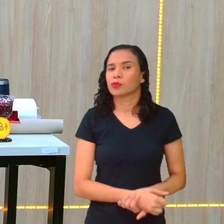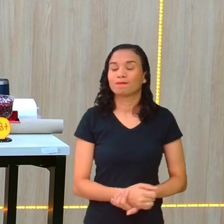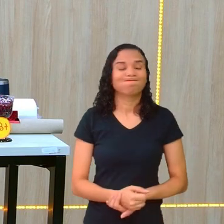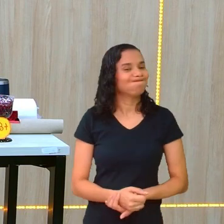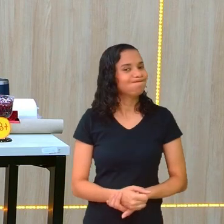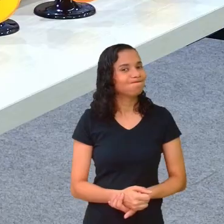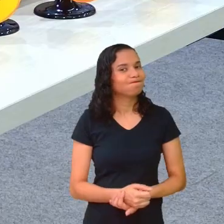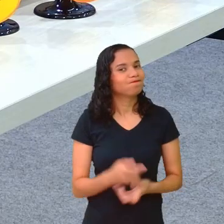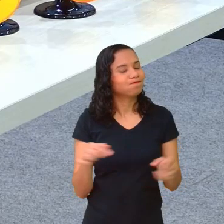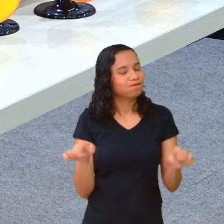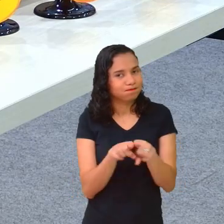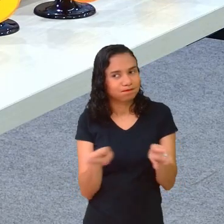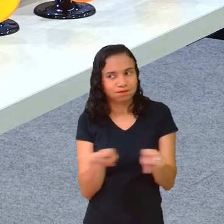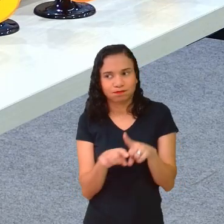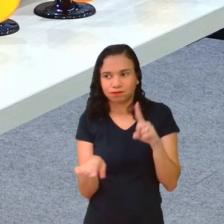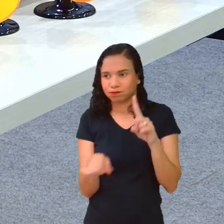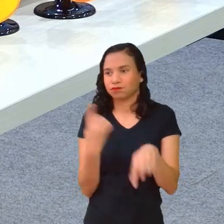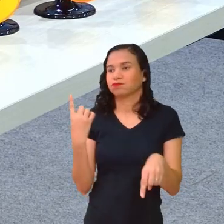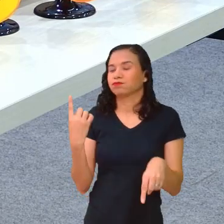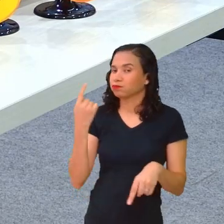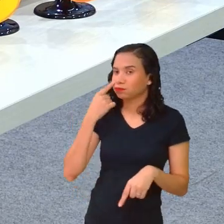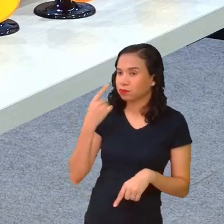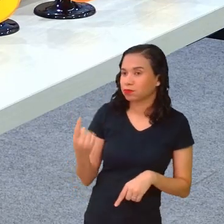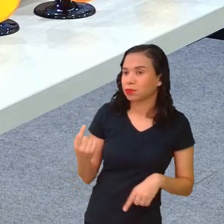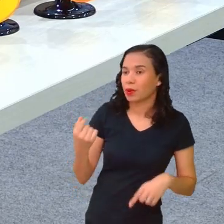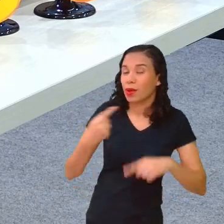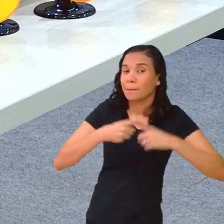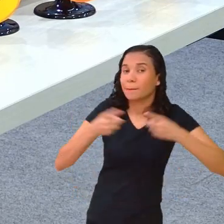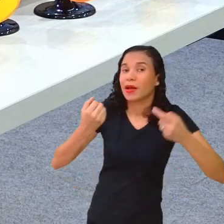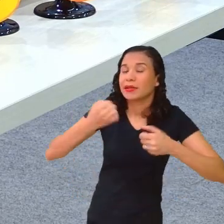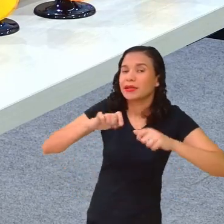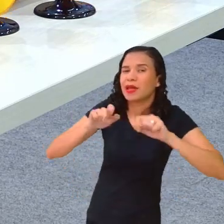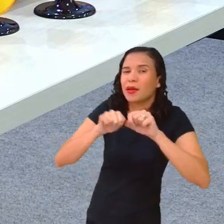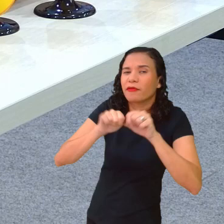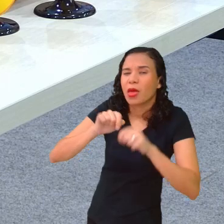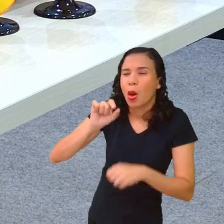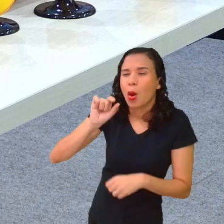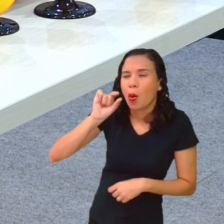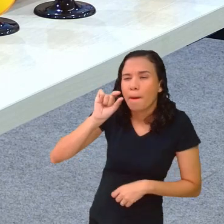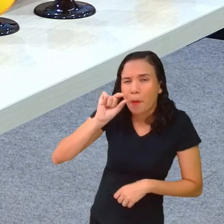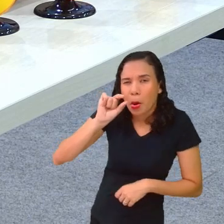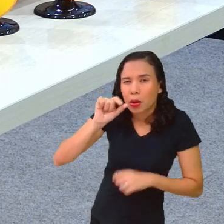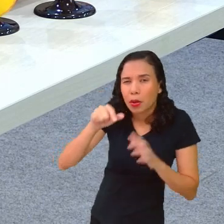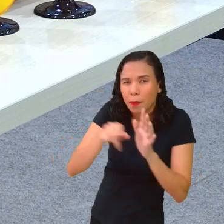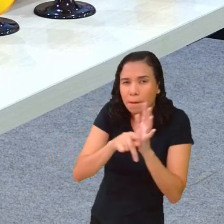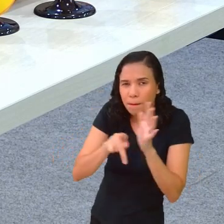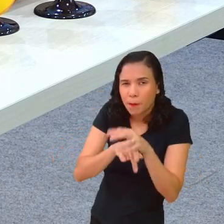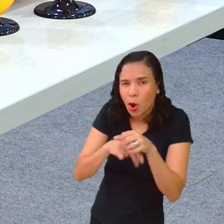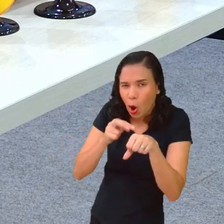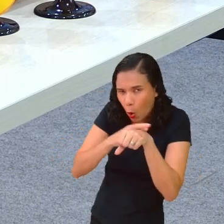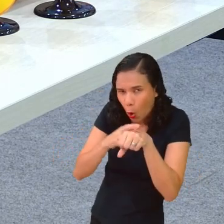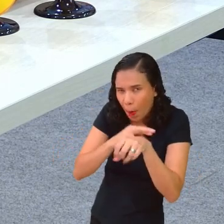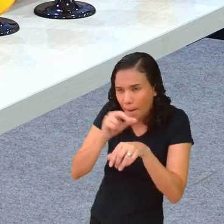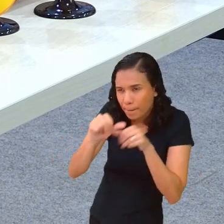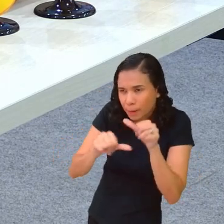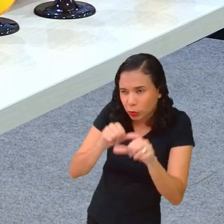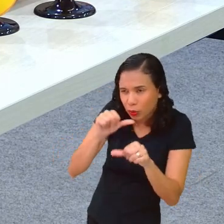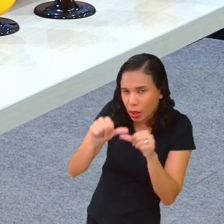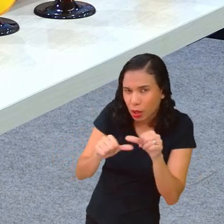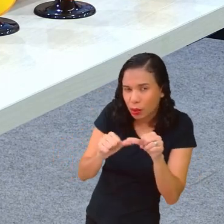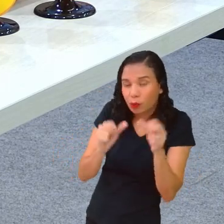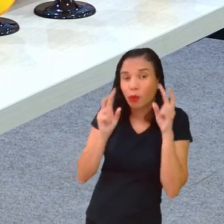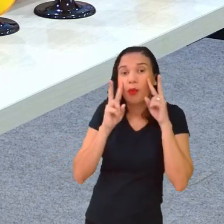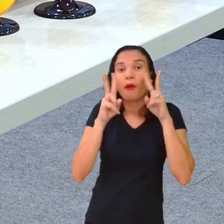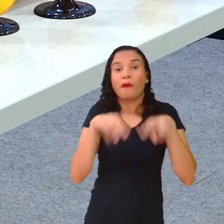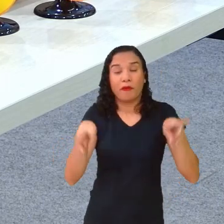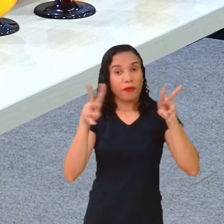Eu acredito que também não vou poder, não é isso? E se eu colocar aqui um pouquinho no roxo, vai modificar?